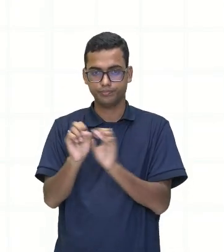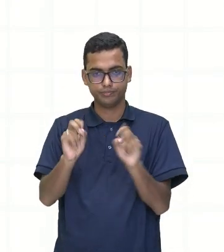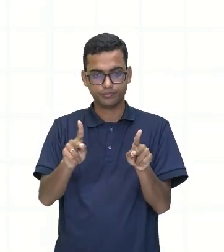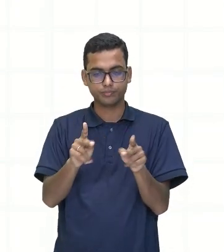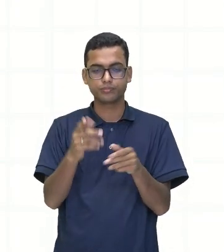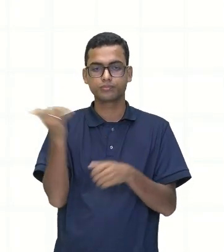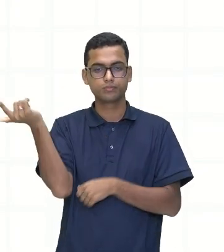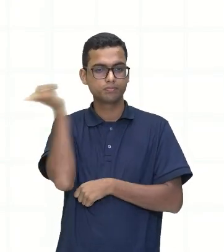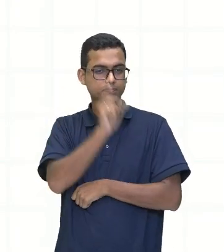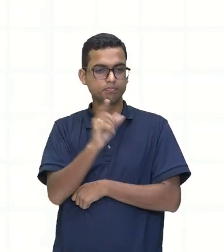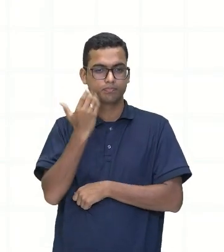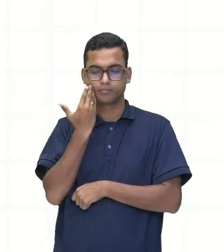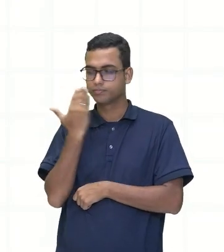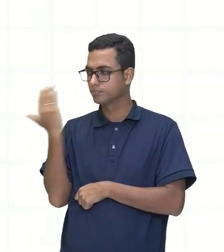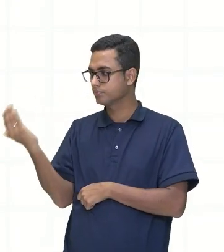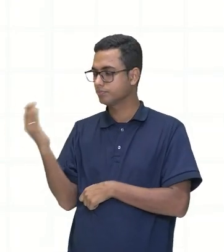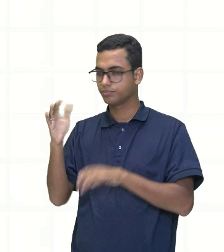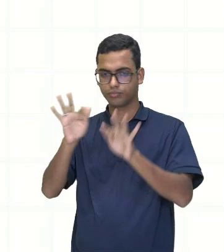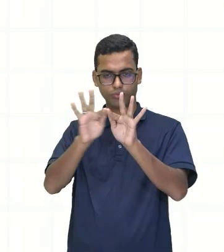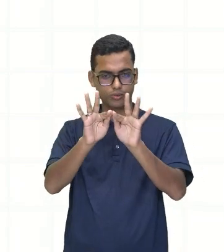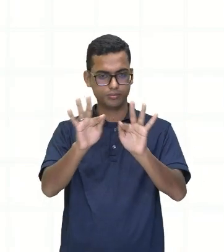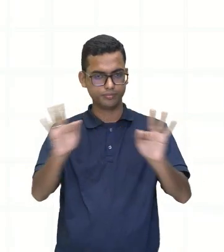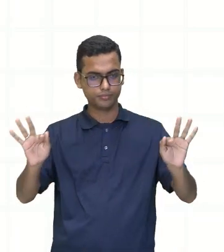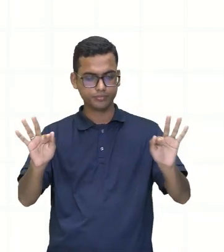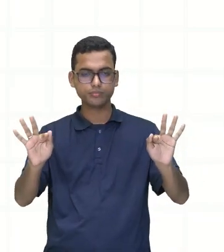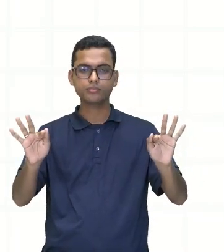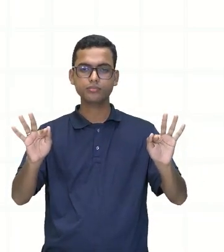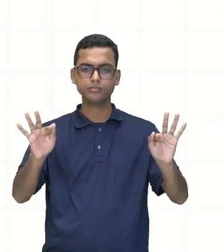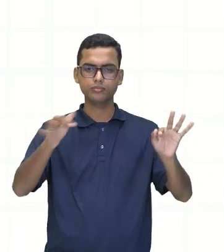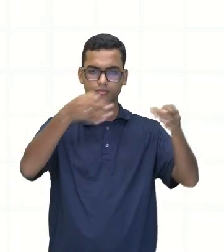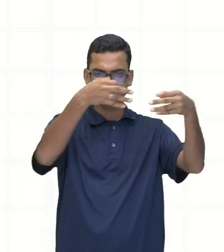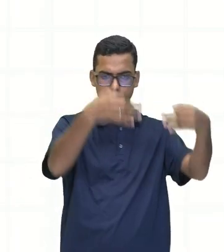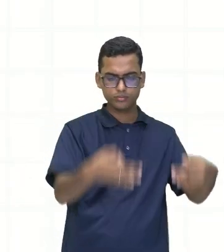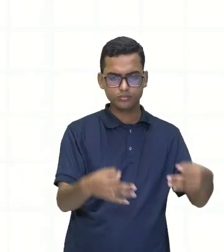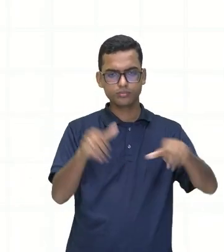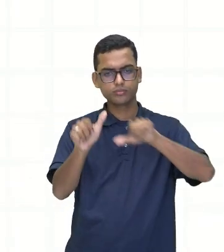a frase afirmativa para negativa e depois para